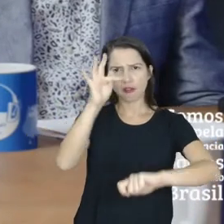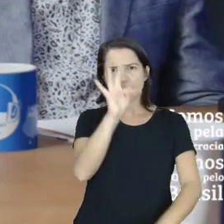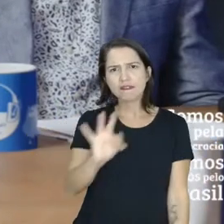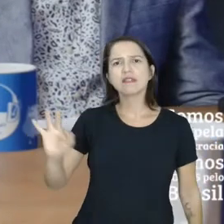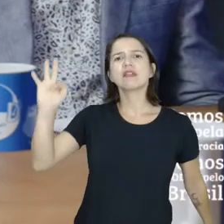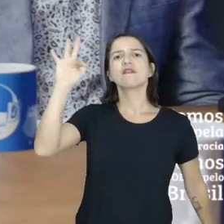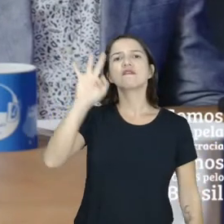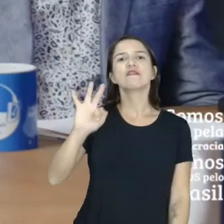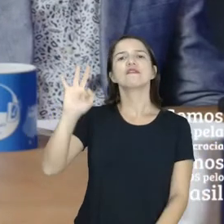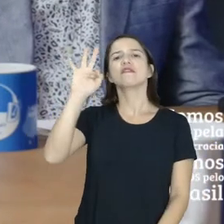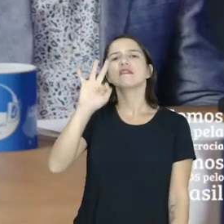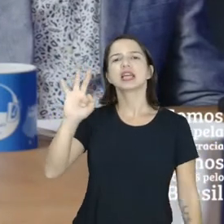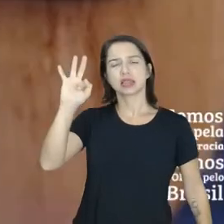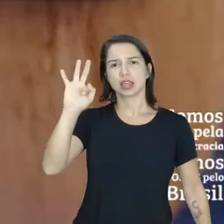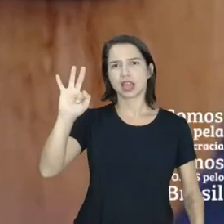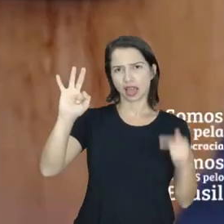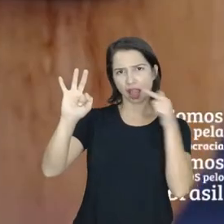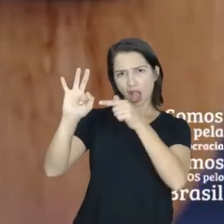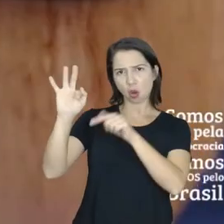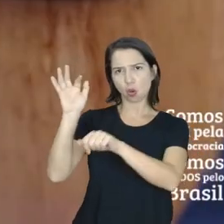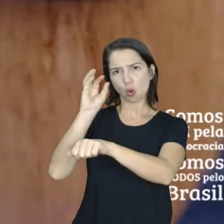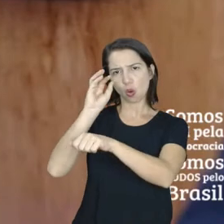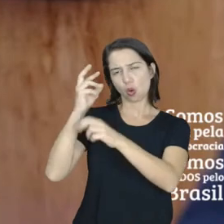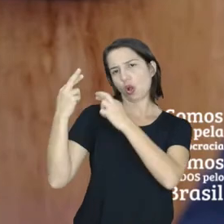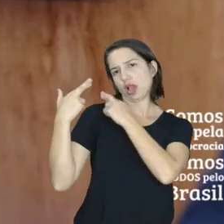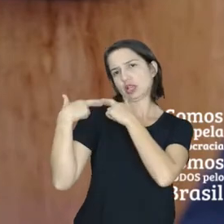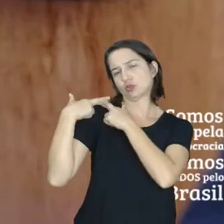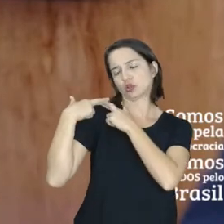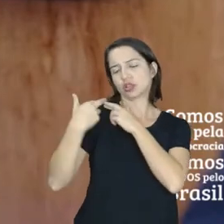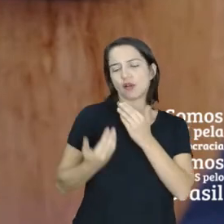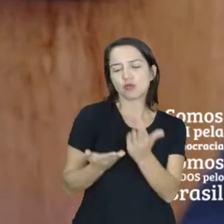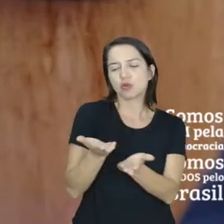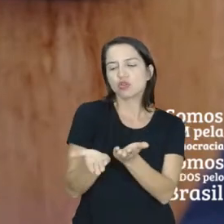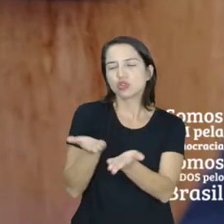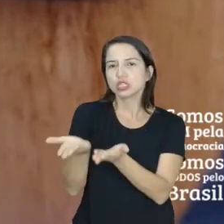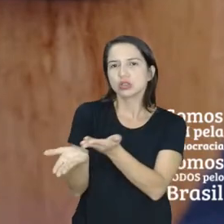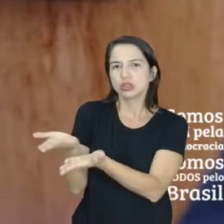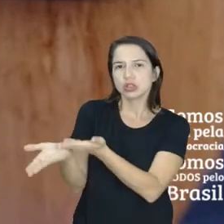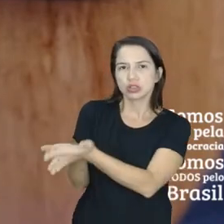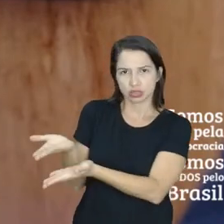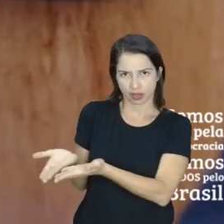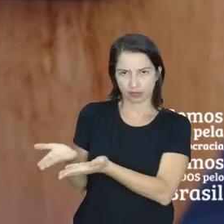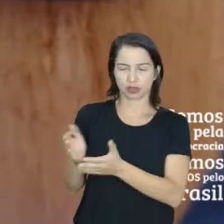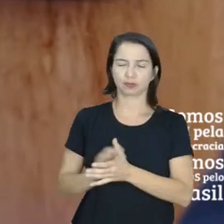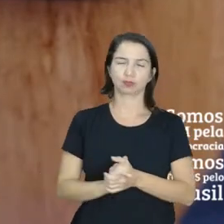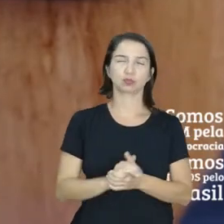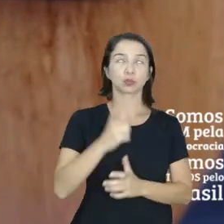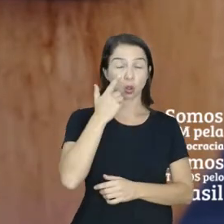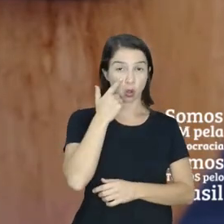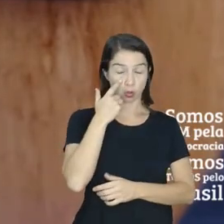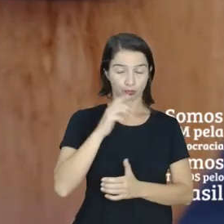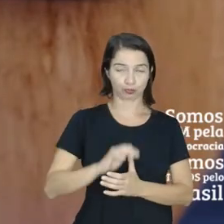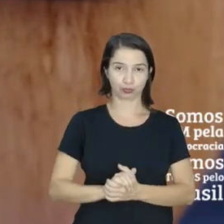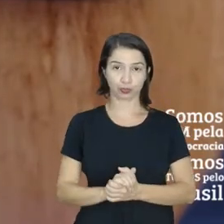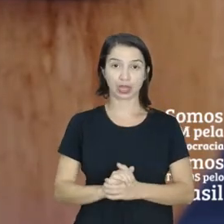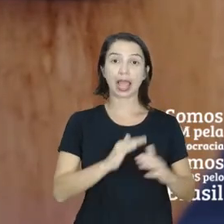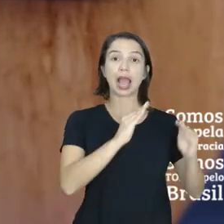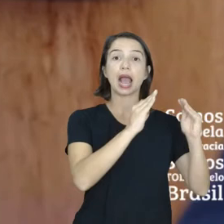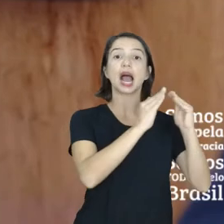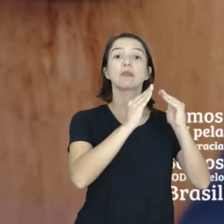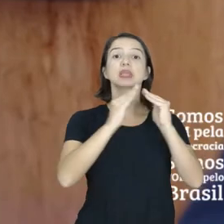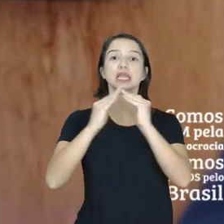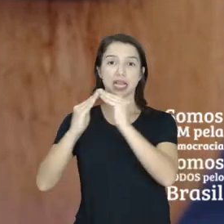de serviço, digamos assim? É sim. O Will, primeiro, no caso da habitação, o governo,